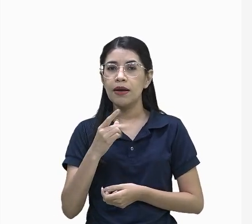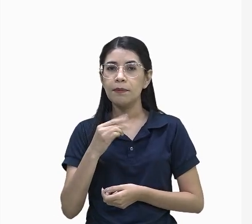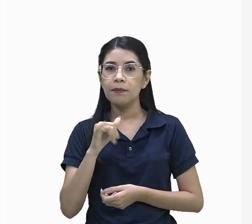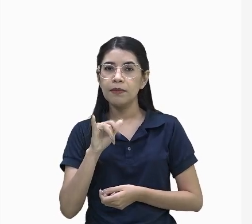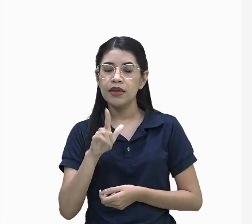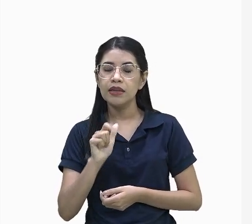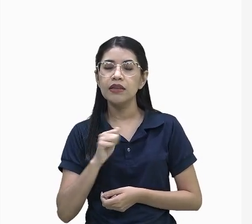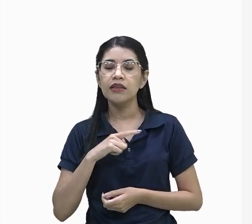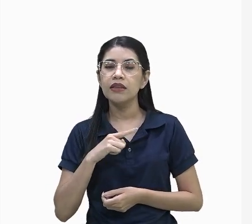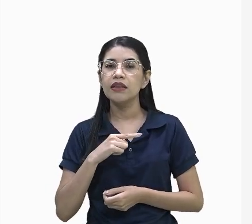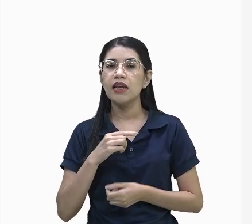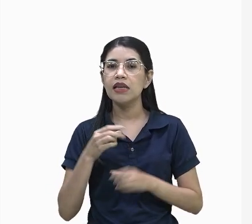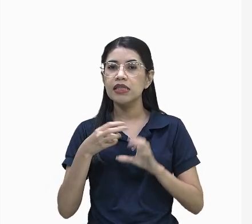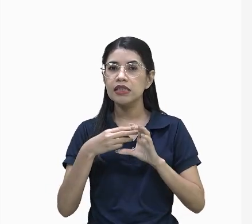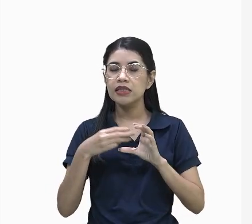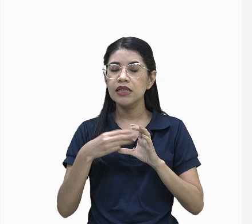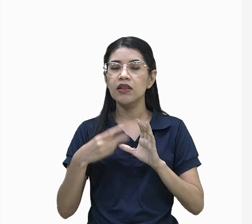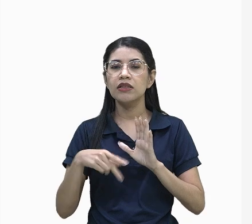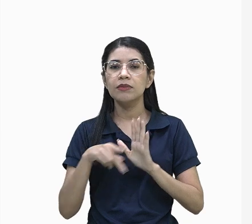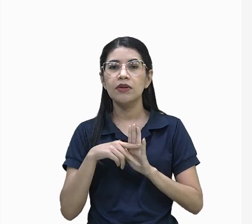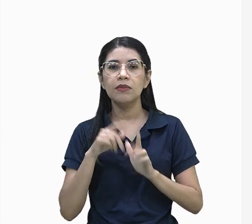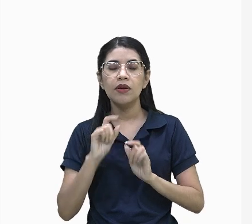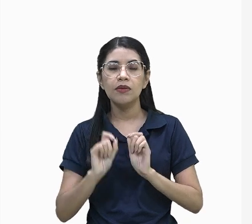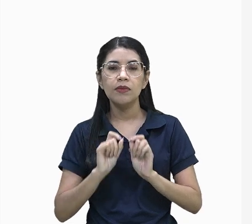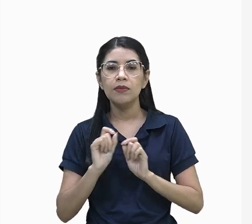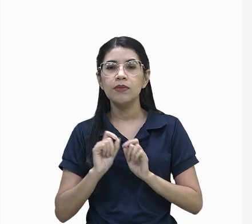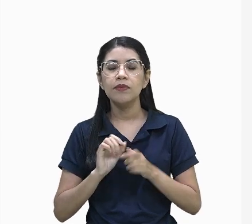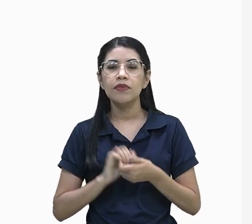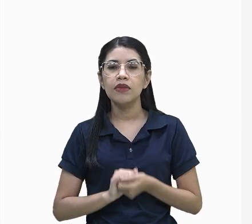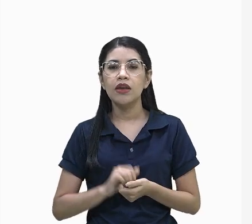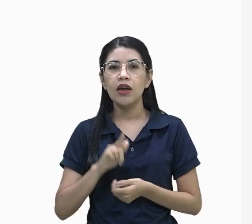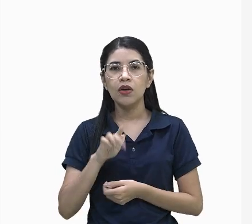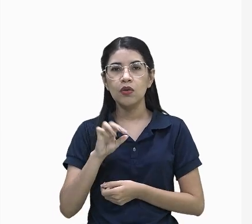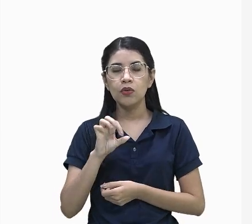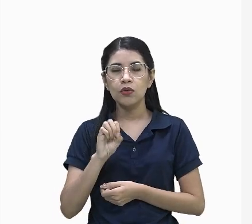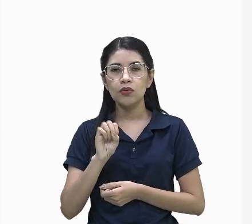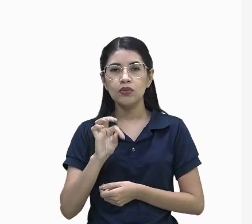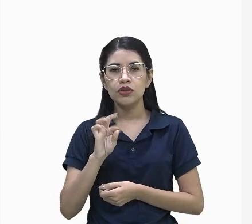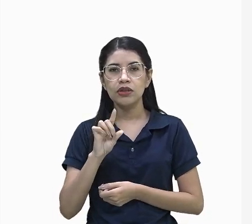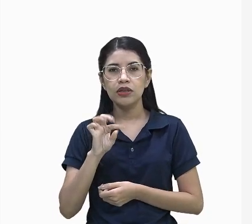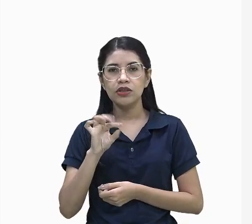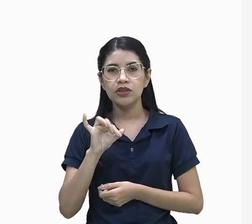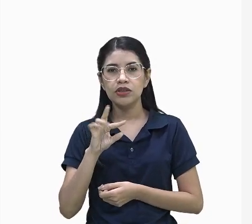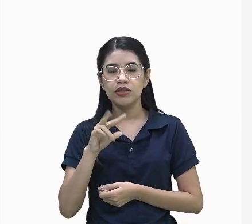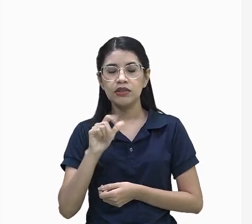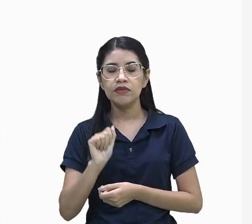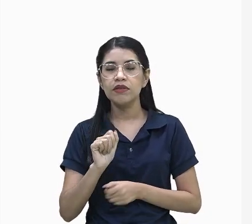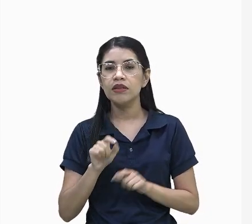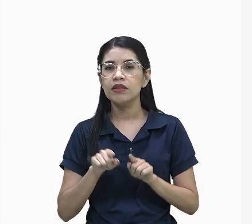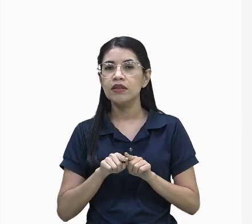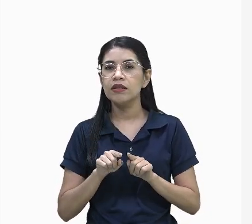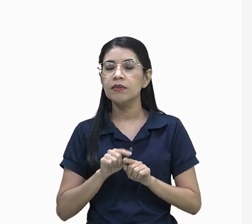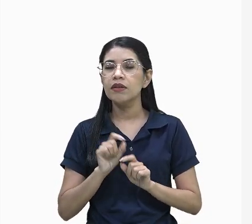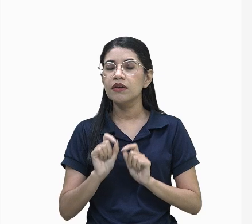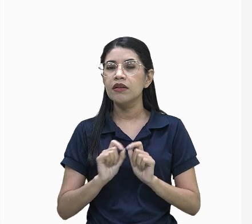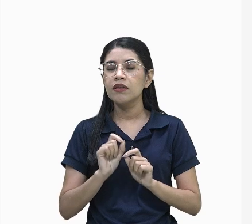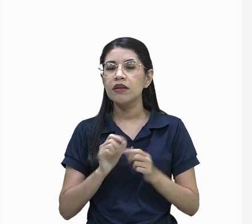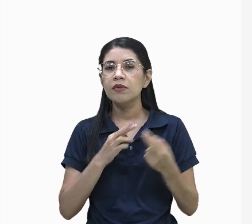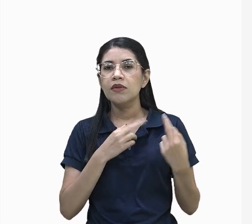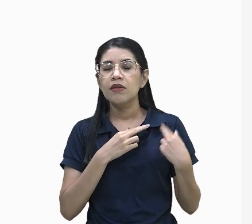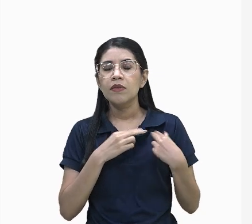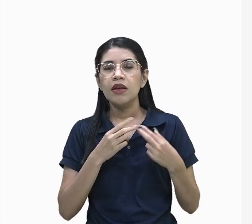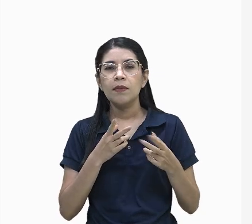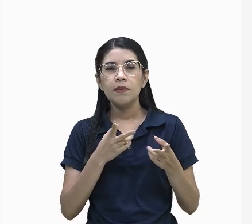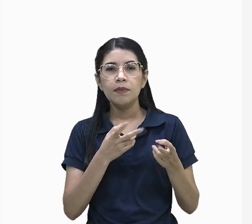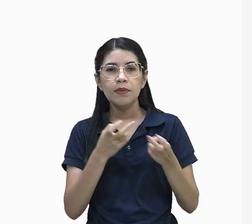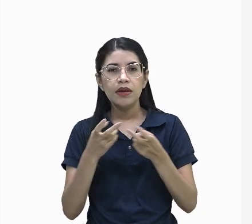células sensoriais especializadas, chamadas células gustativas também, que são responsáveis por detectar